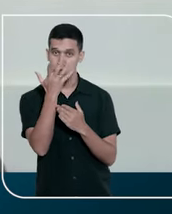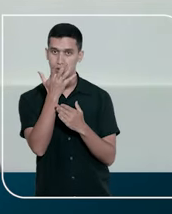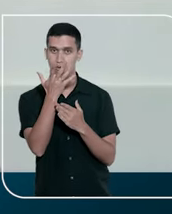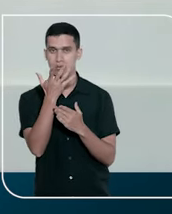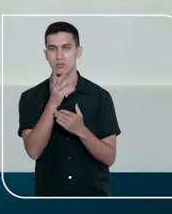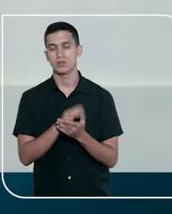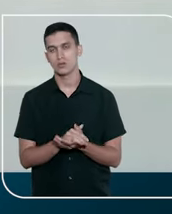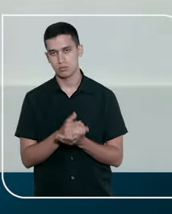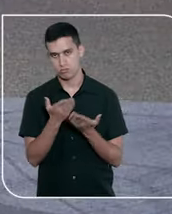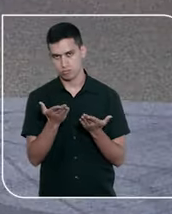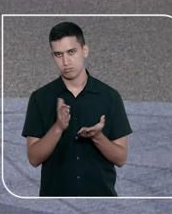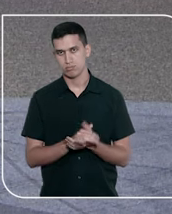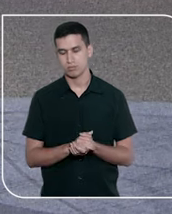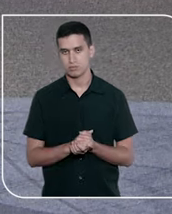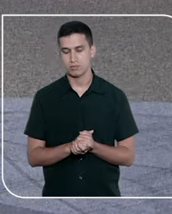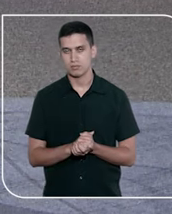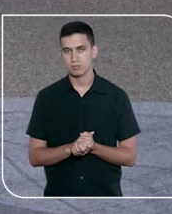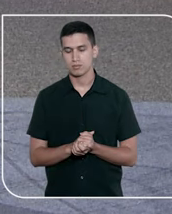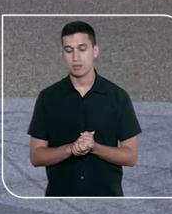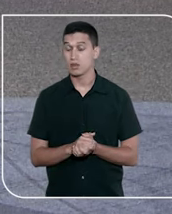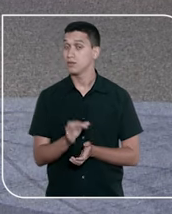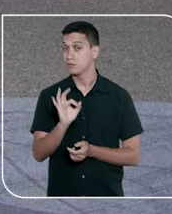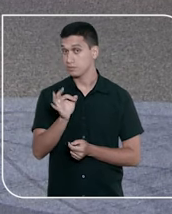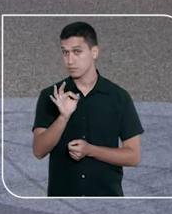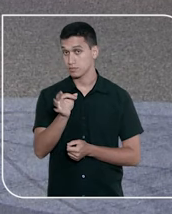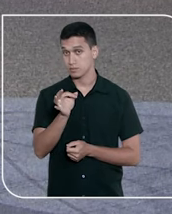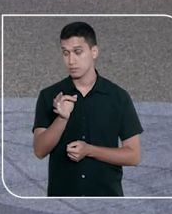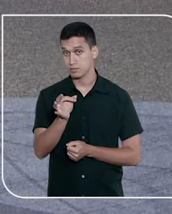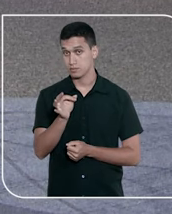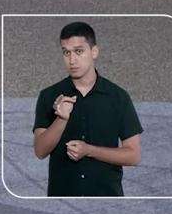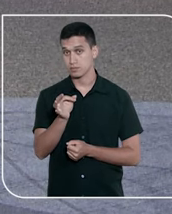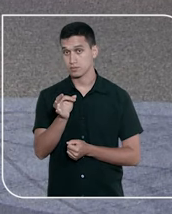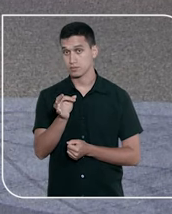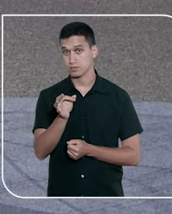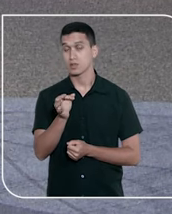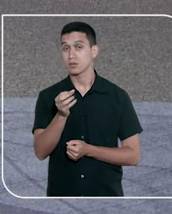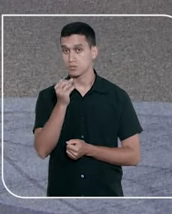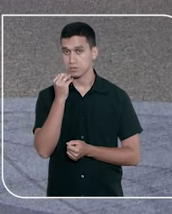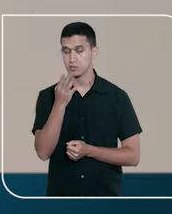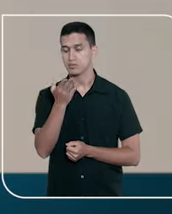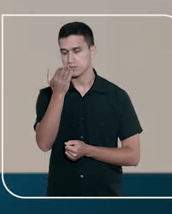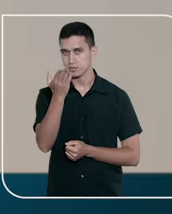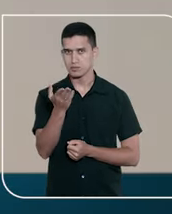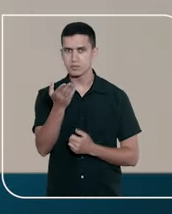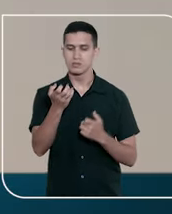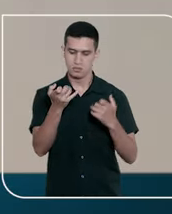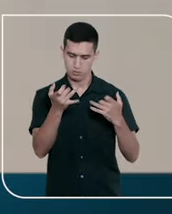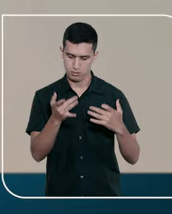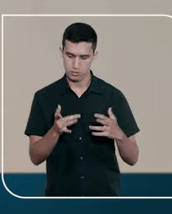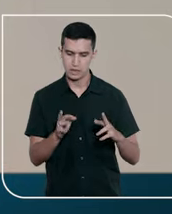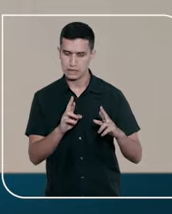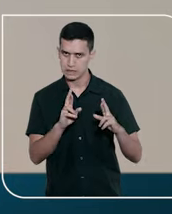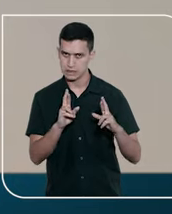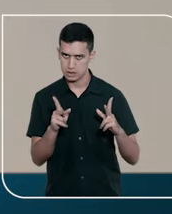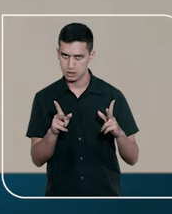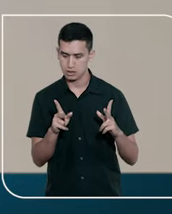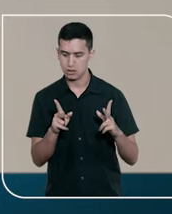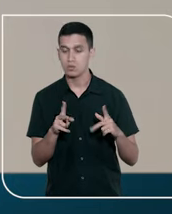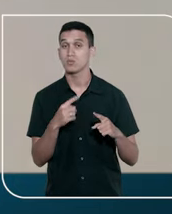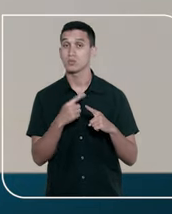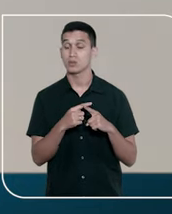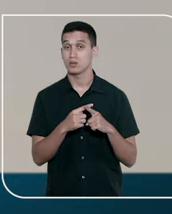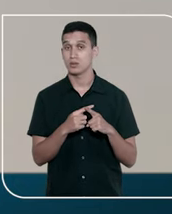diferenciado. Ricardo? Exatamente isso. Quer dizer, essa é muito boa essa diferenciação, doutor Bruno,